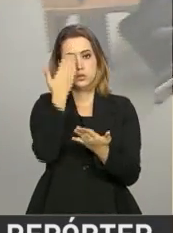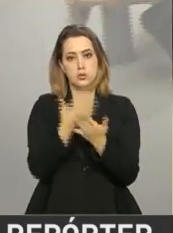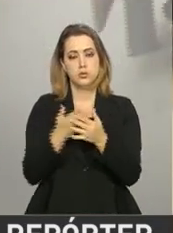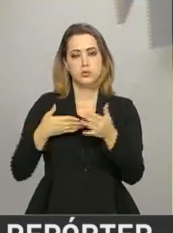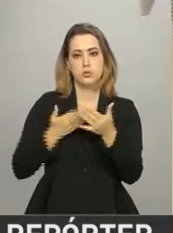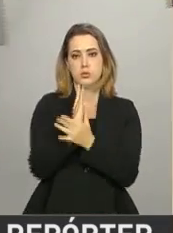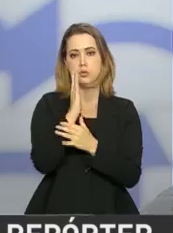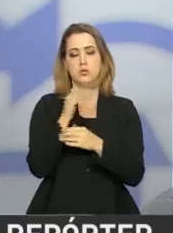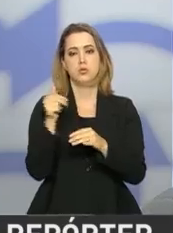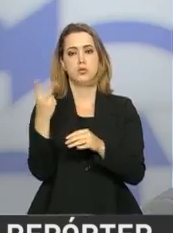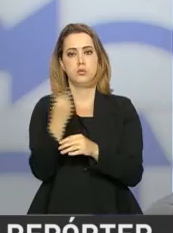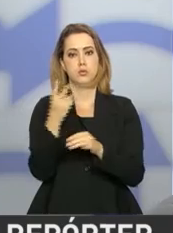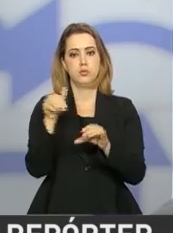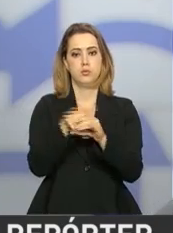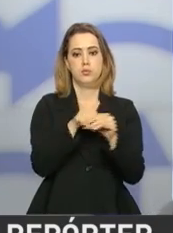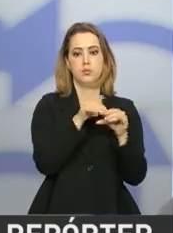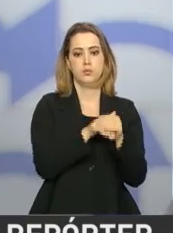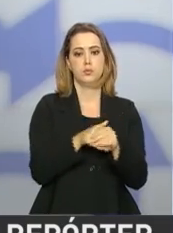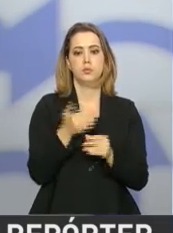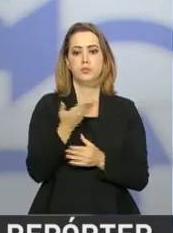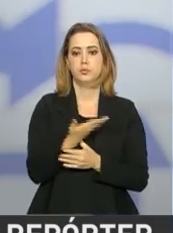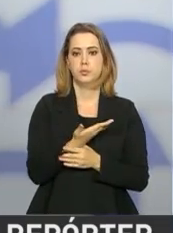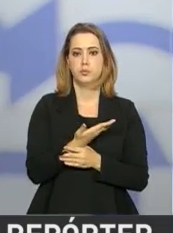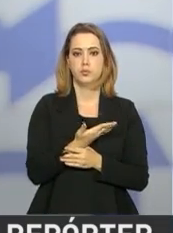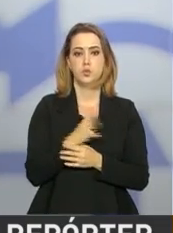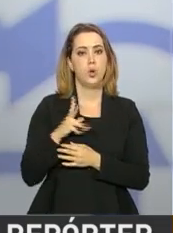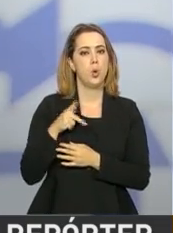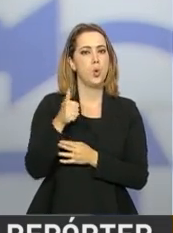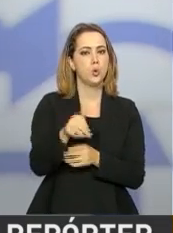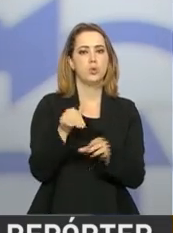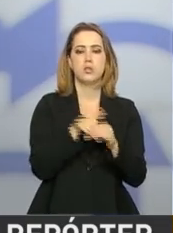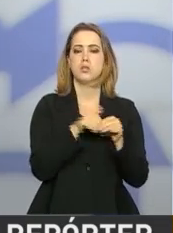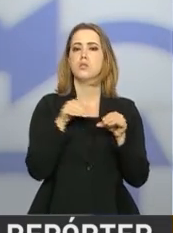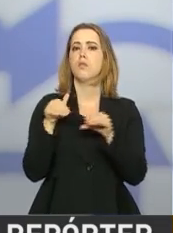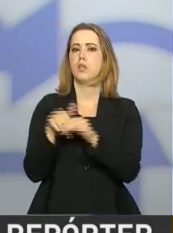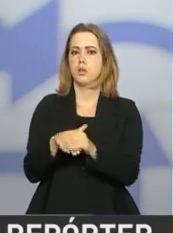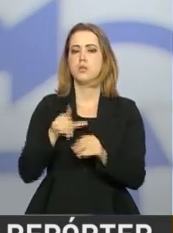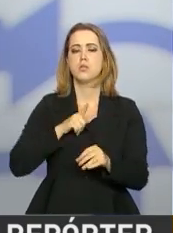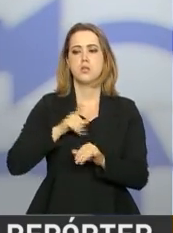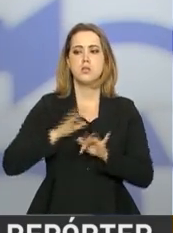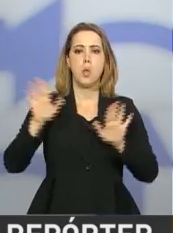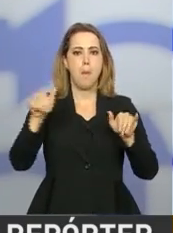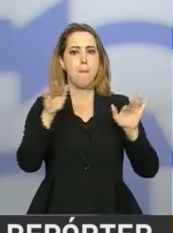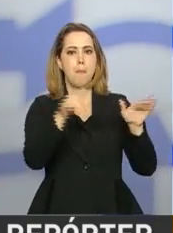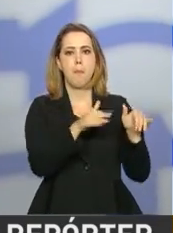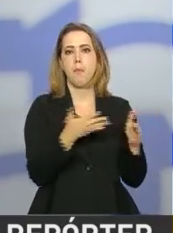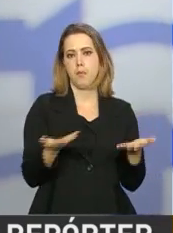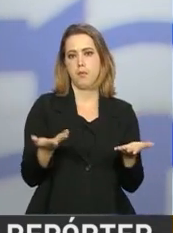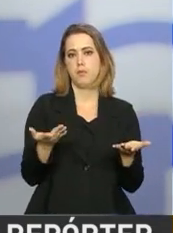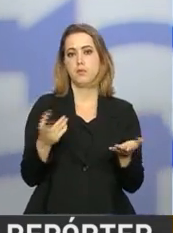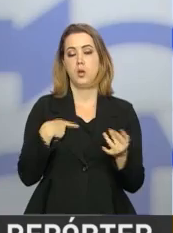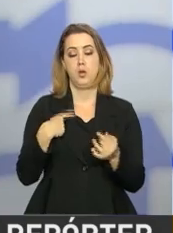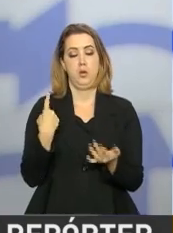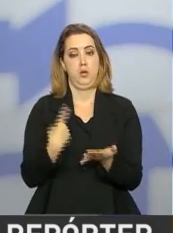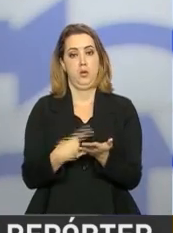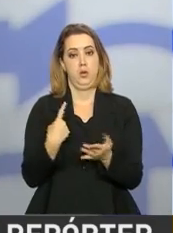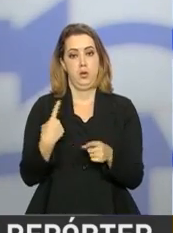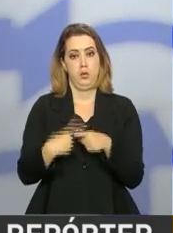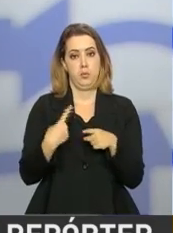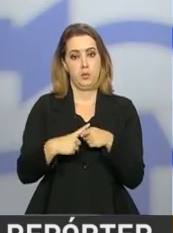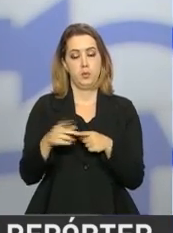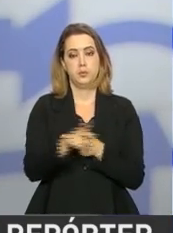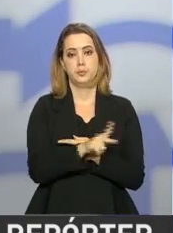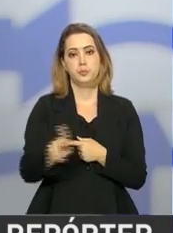em segundo turno. Todas as votações haverá sim mobilização, porque o presidente Michel tem convicção,